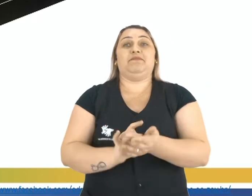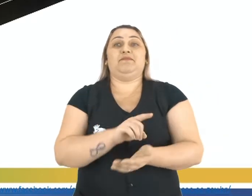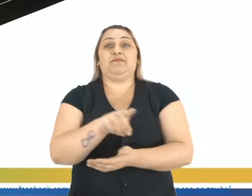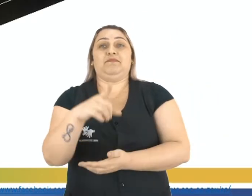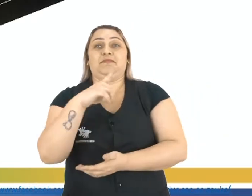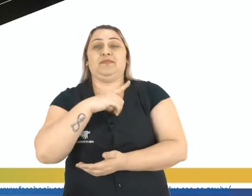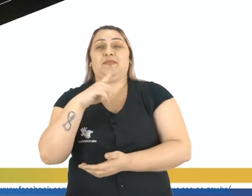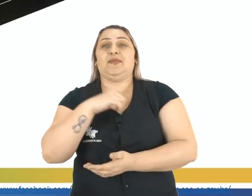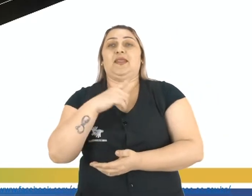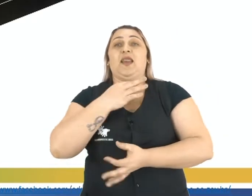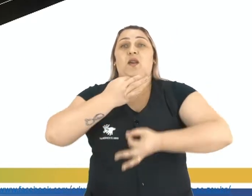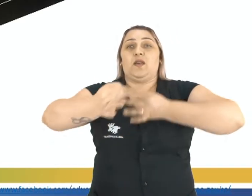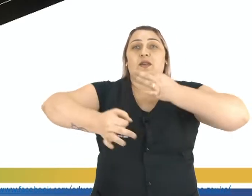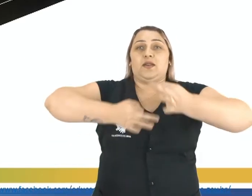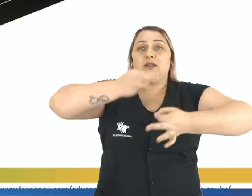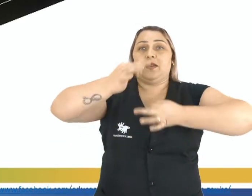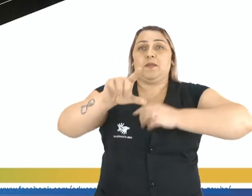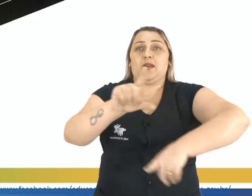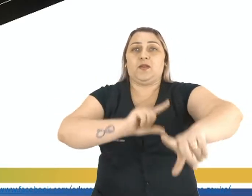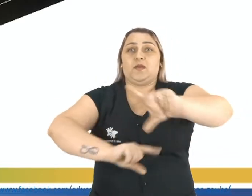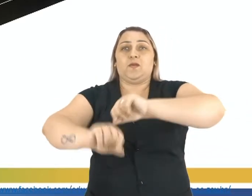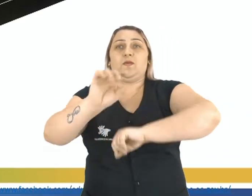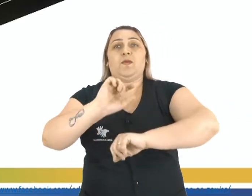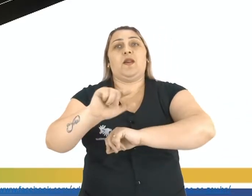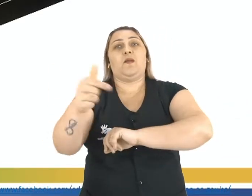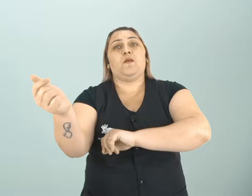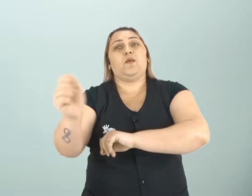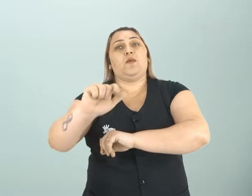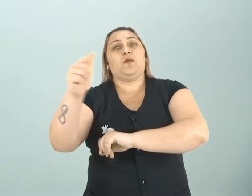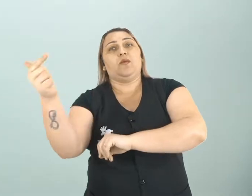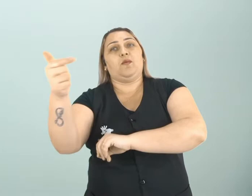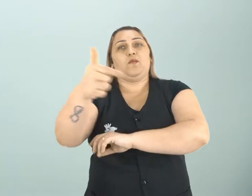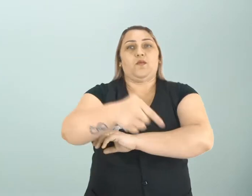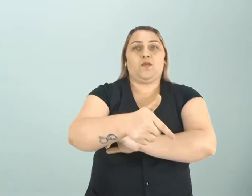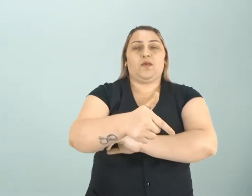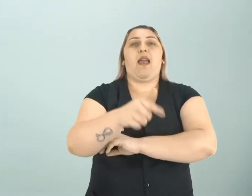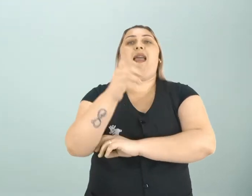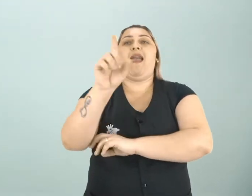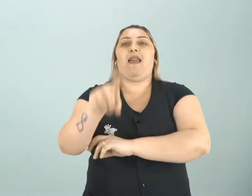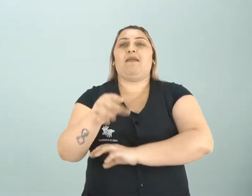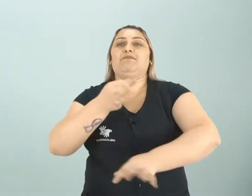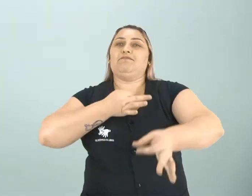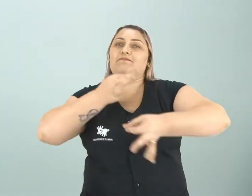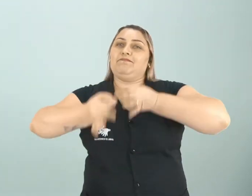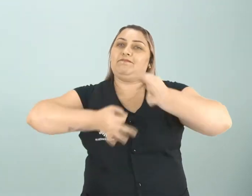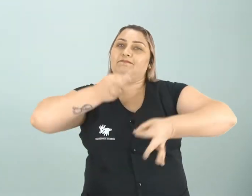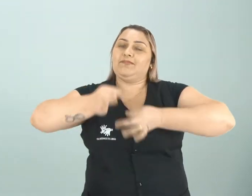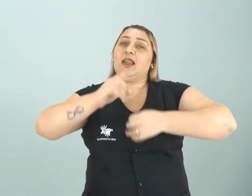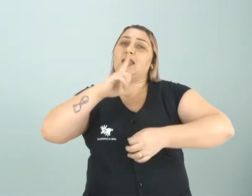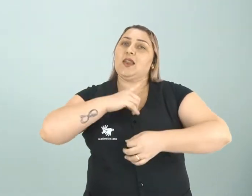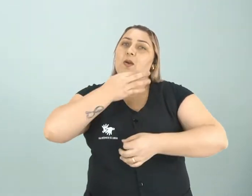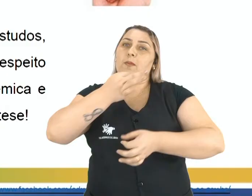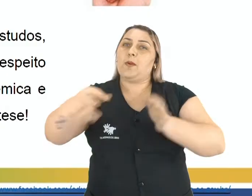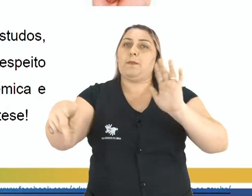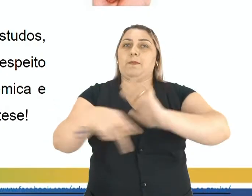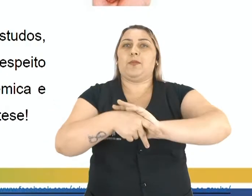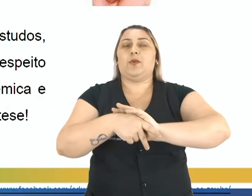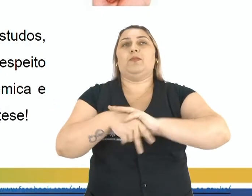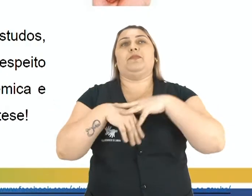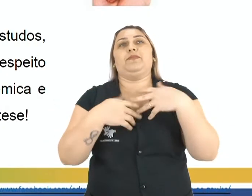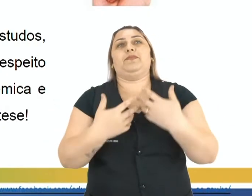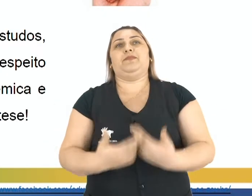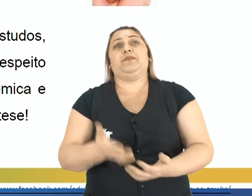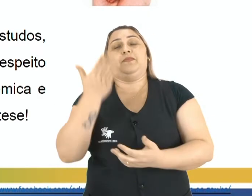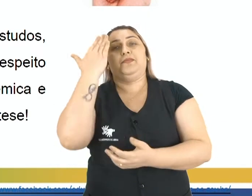têm os argumentos para preferir um ao outro. Isso é argumentar, isso é ter opinião. Vamos